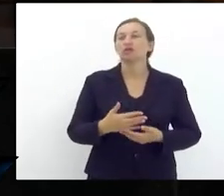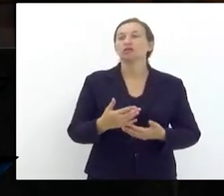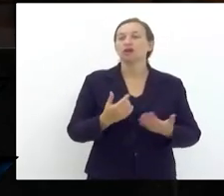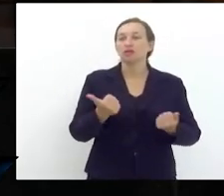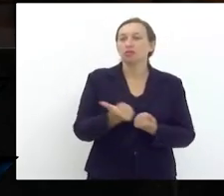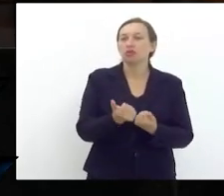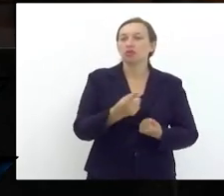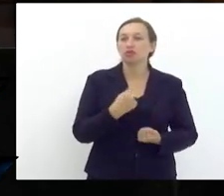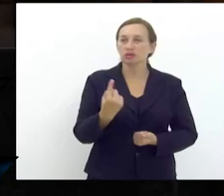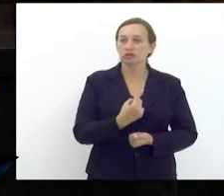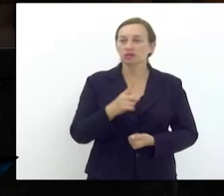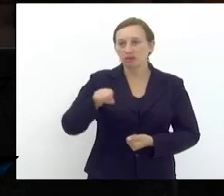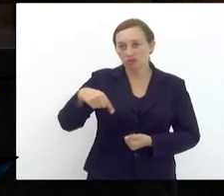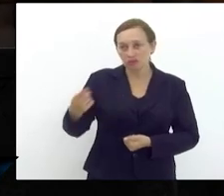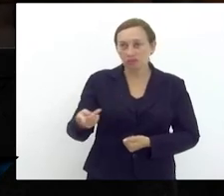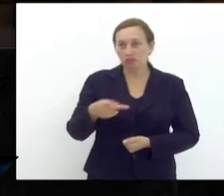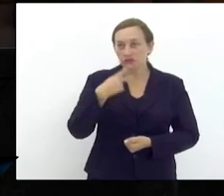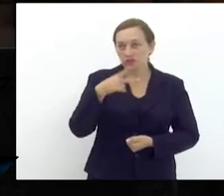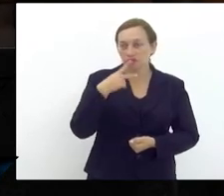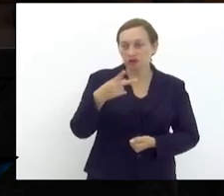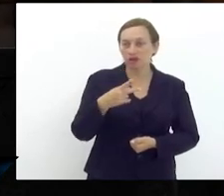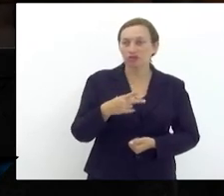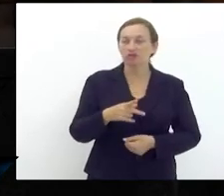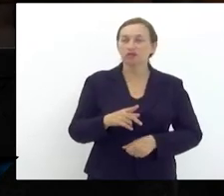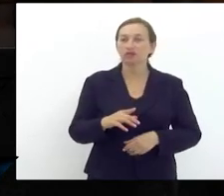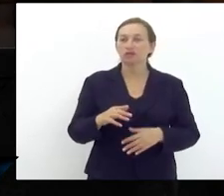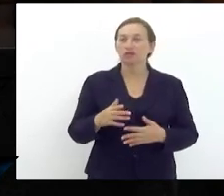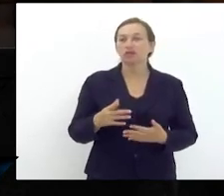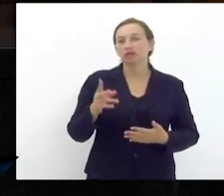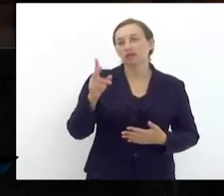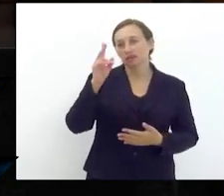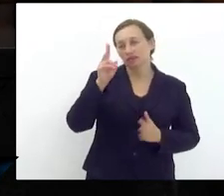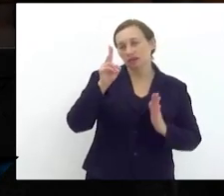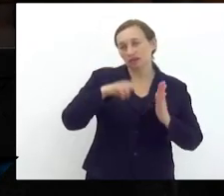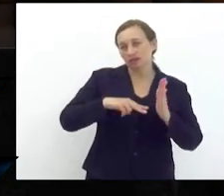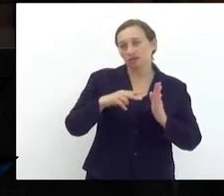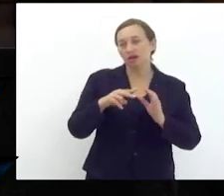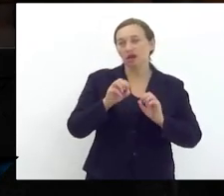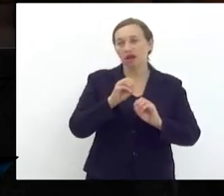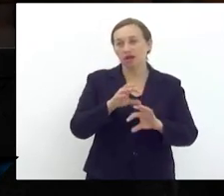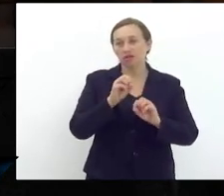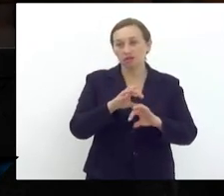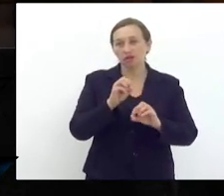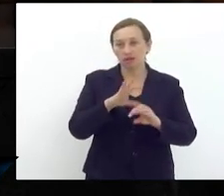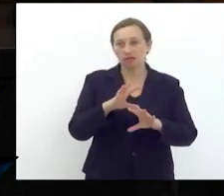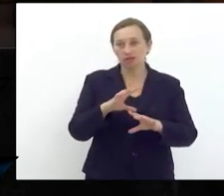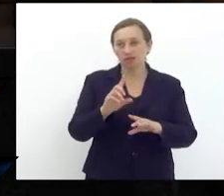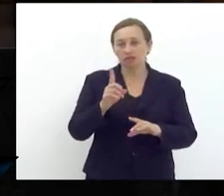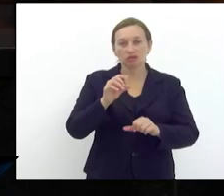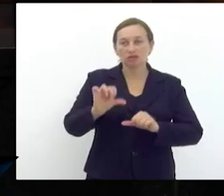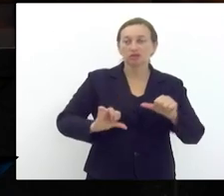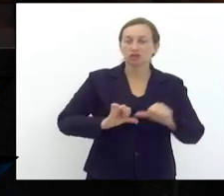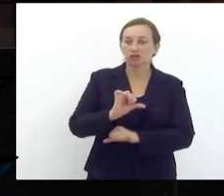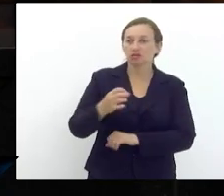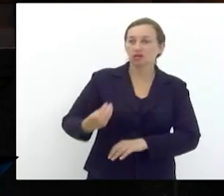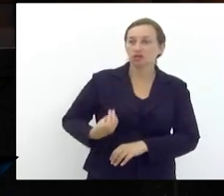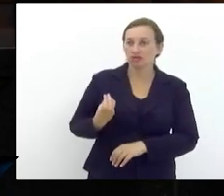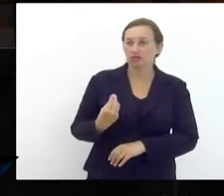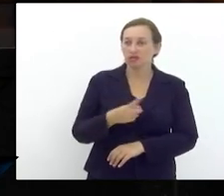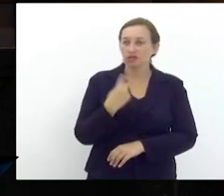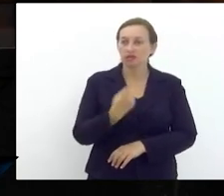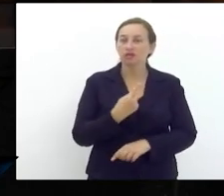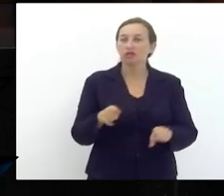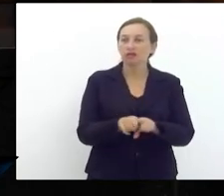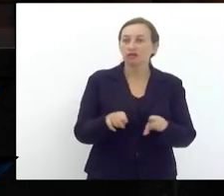eu vou falar mais disso nos próximos encontros Mas lembra pra vocês a educação é algo que não só transforma nossas vidas como também